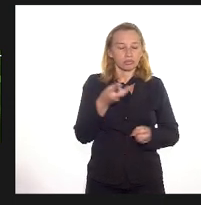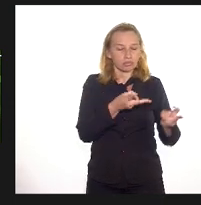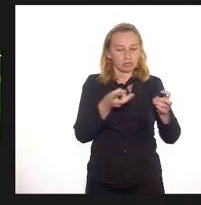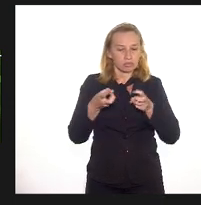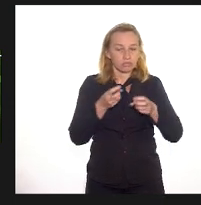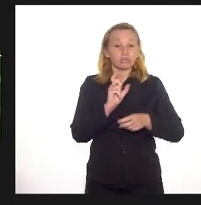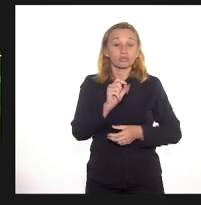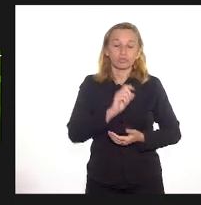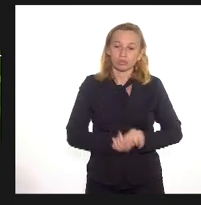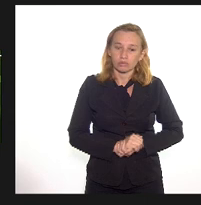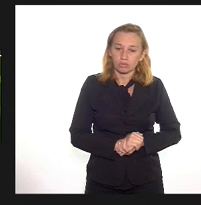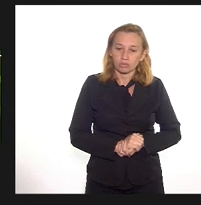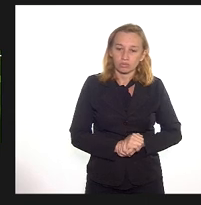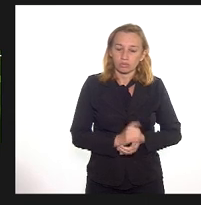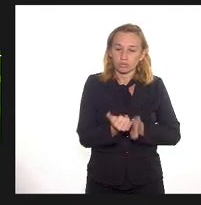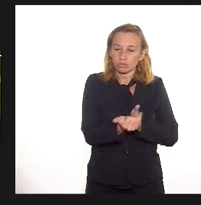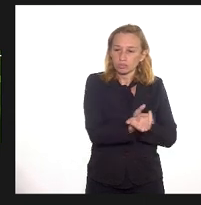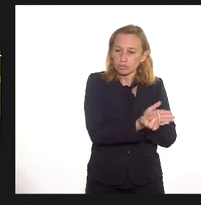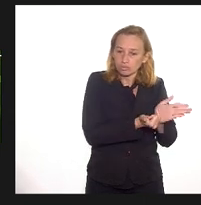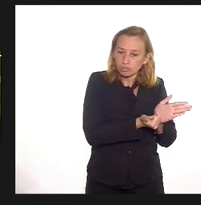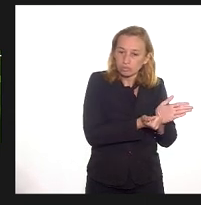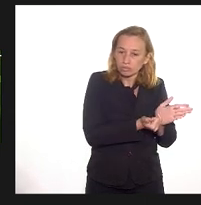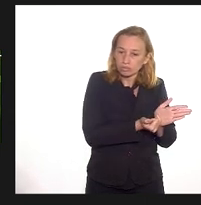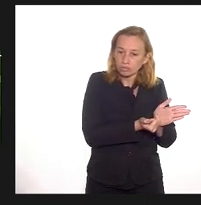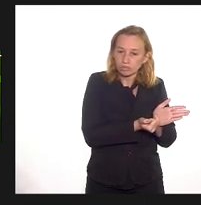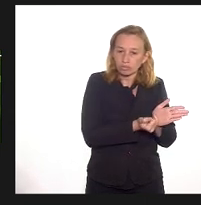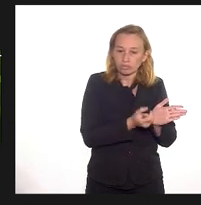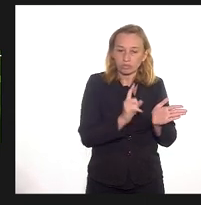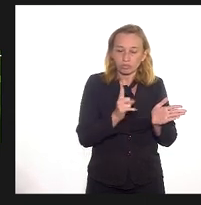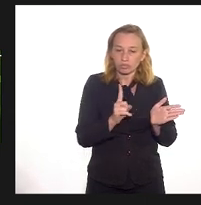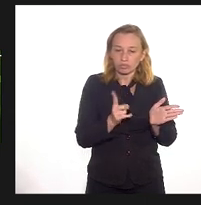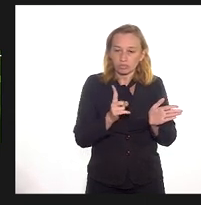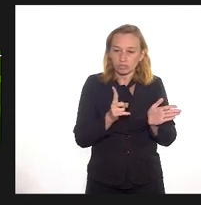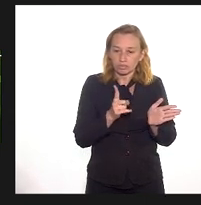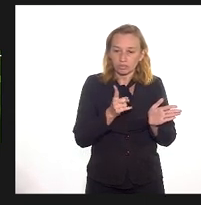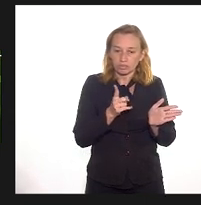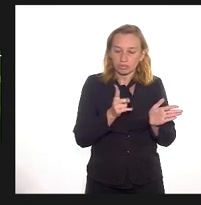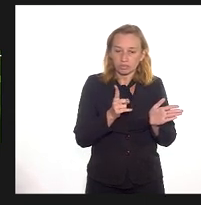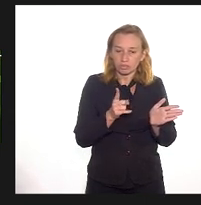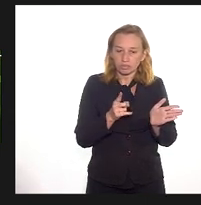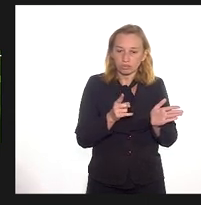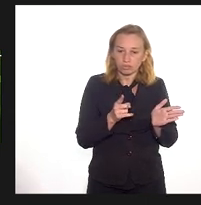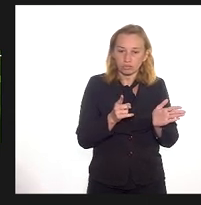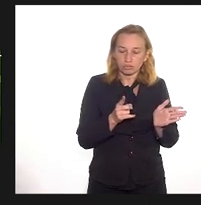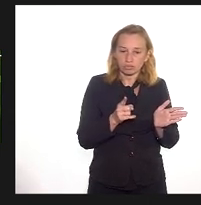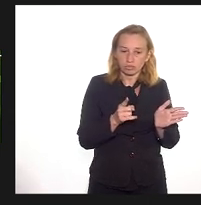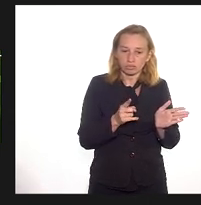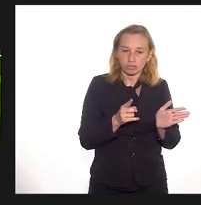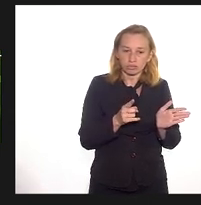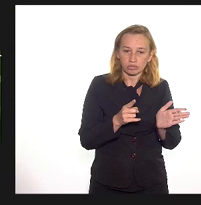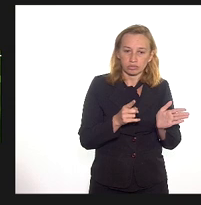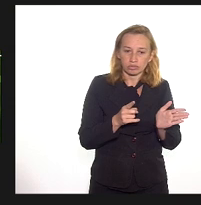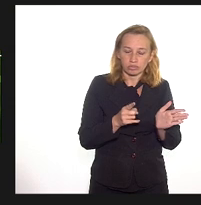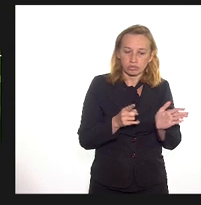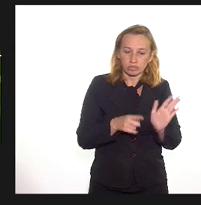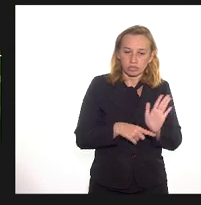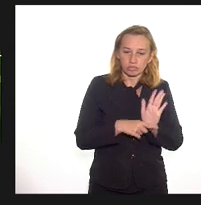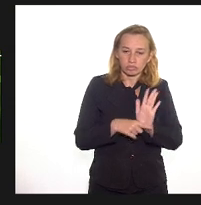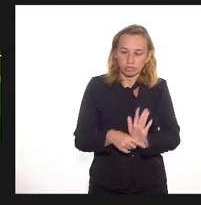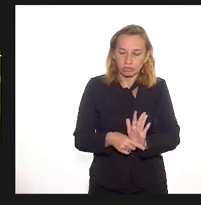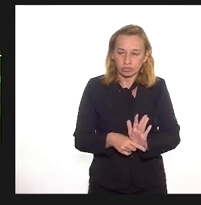que, né, os impostos não recuperáveis devidos na aquisição, na importação de bens,